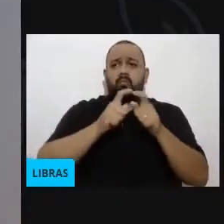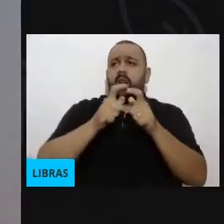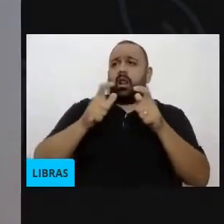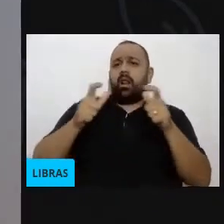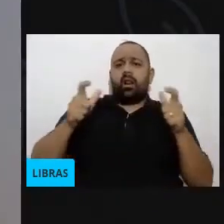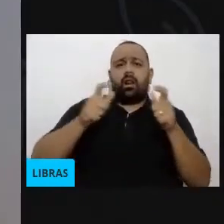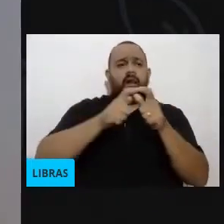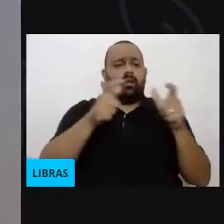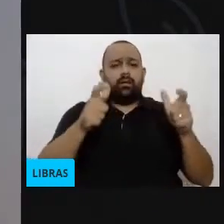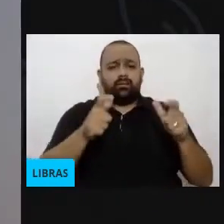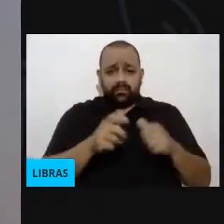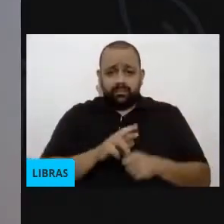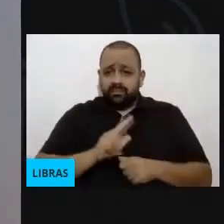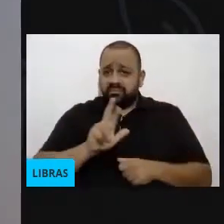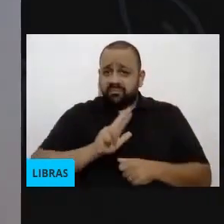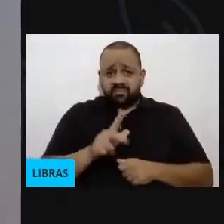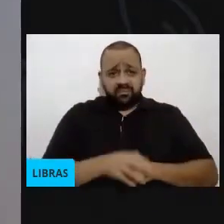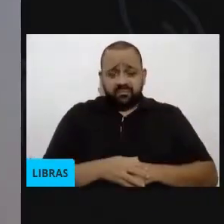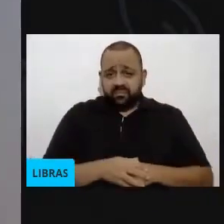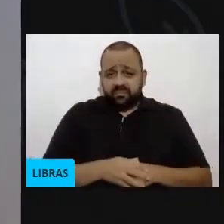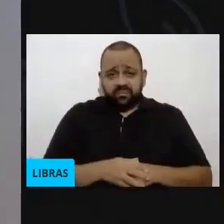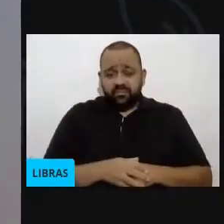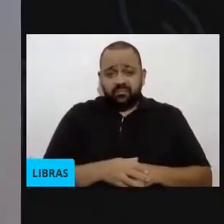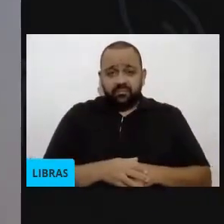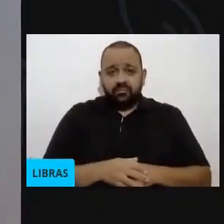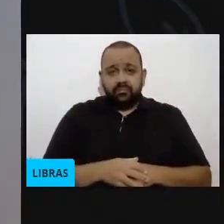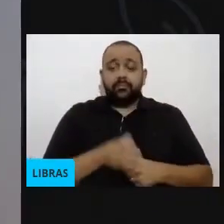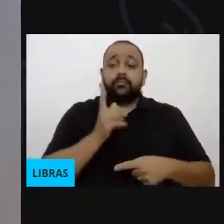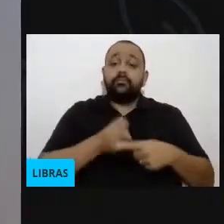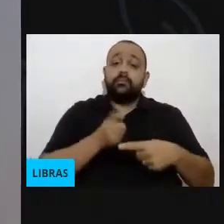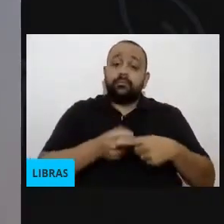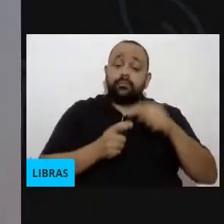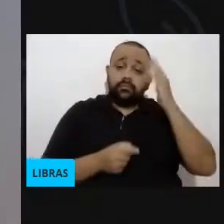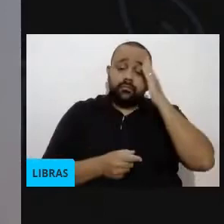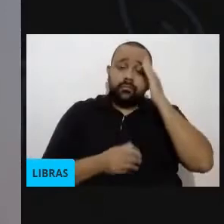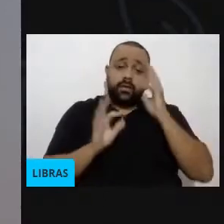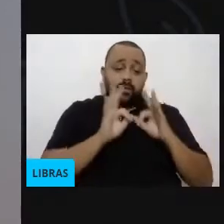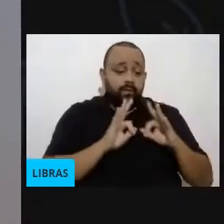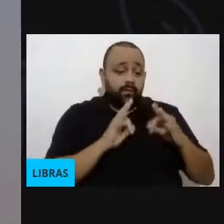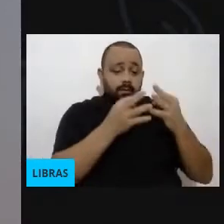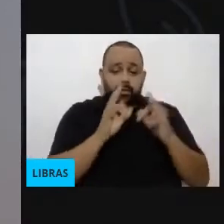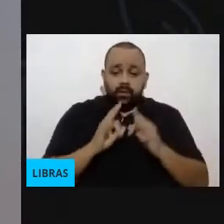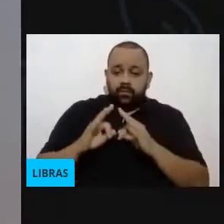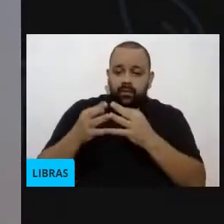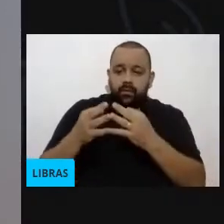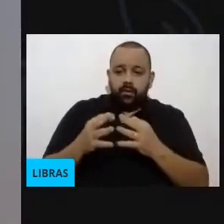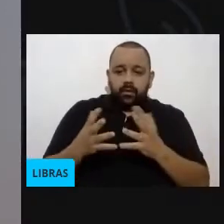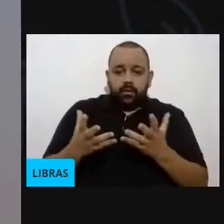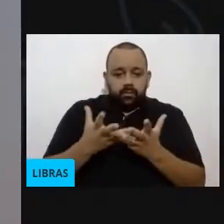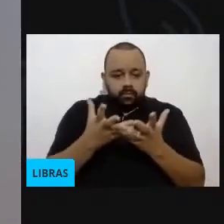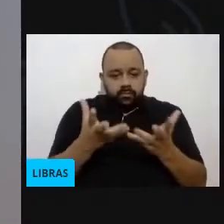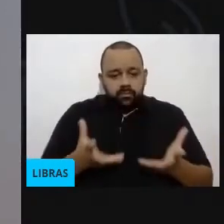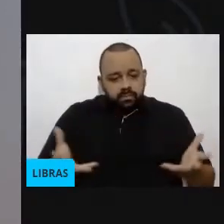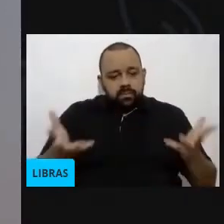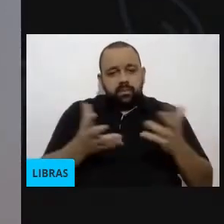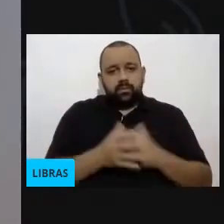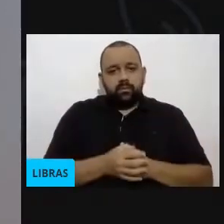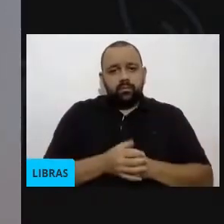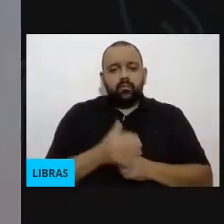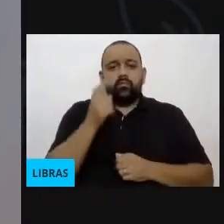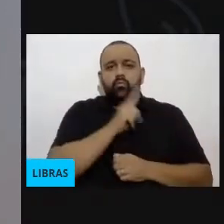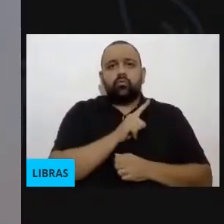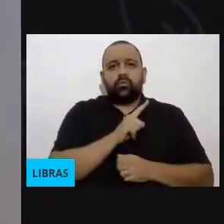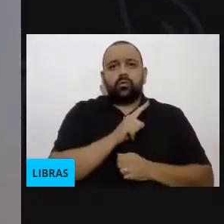das famílias. Não, não foi. Porque muitas famílias conseguiram fazer isso de uma forma que foi